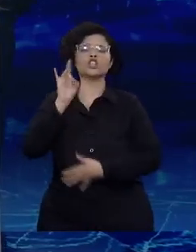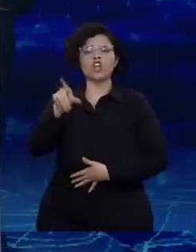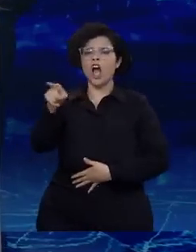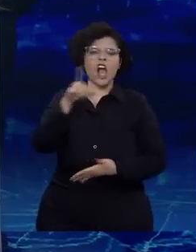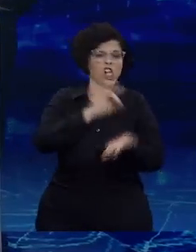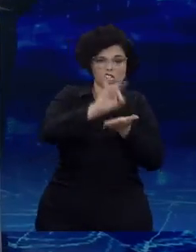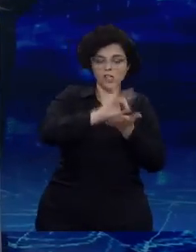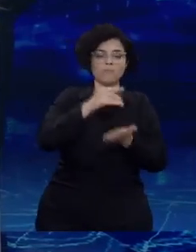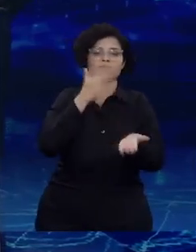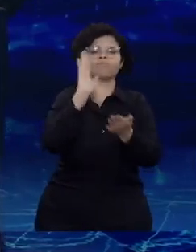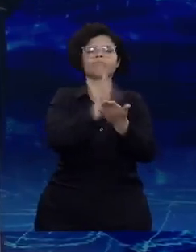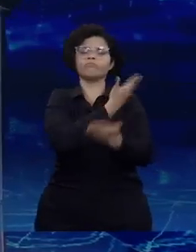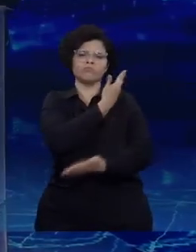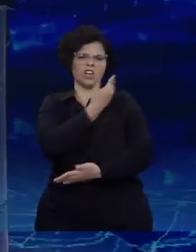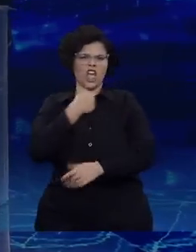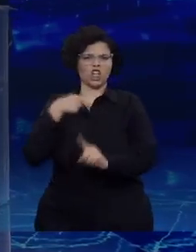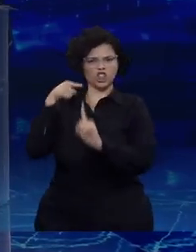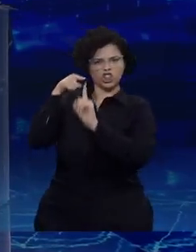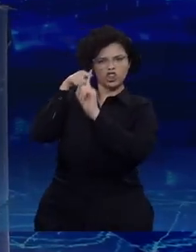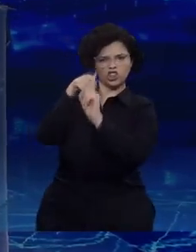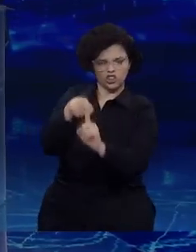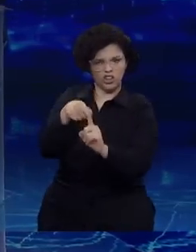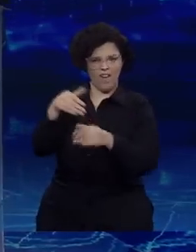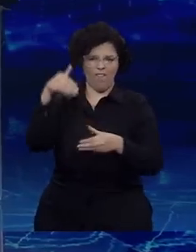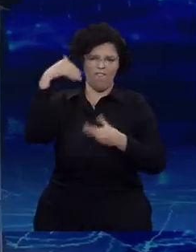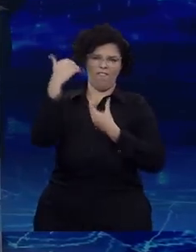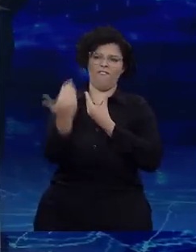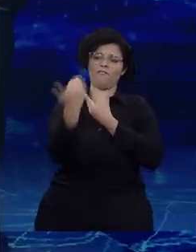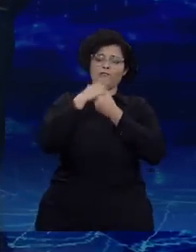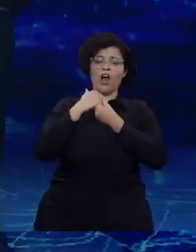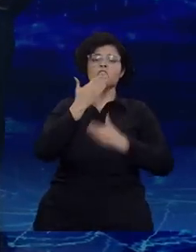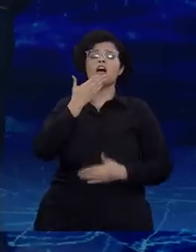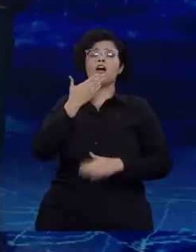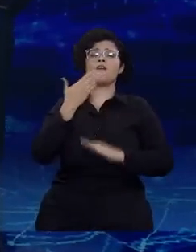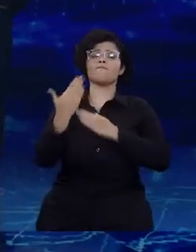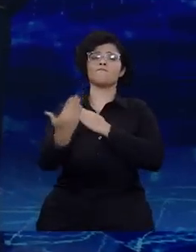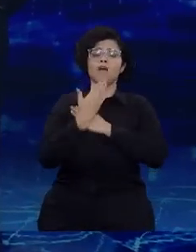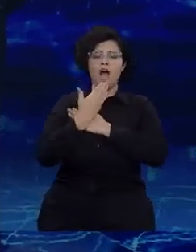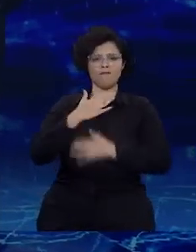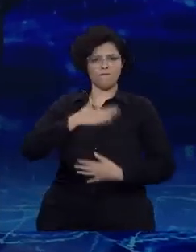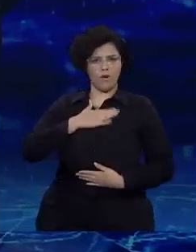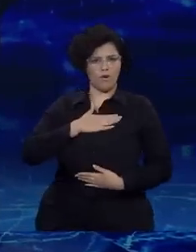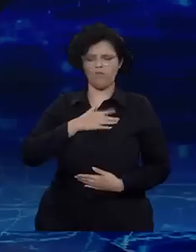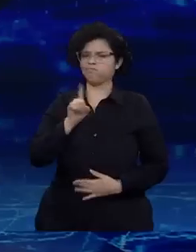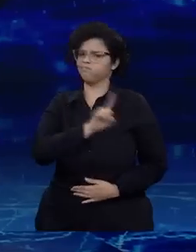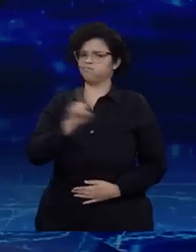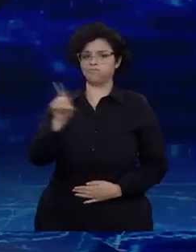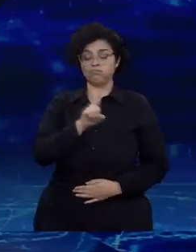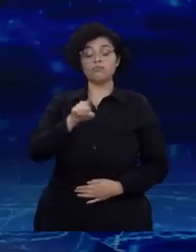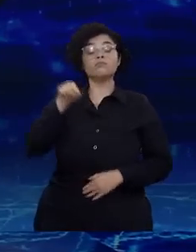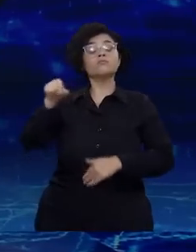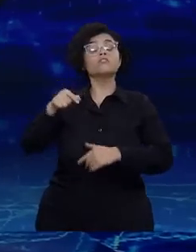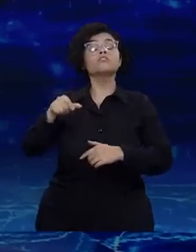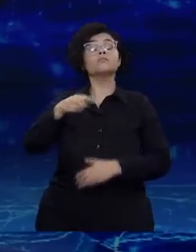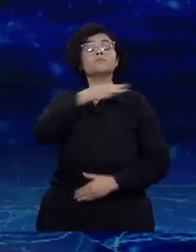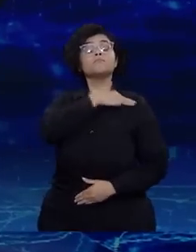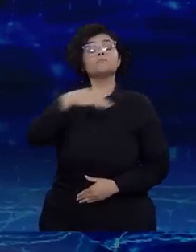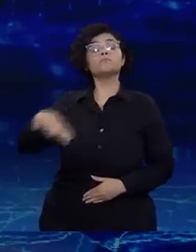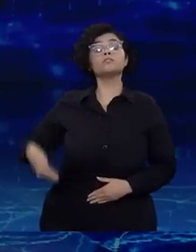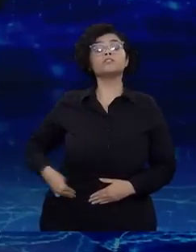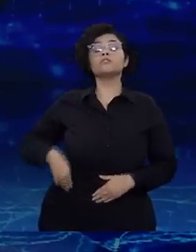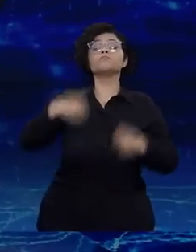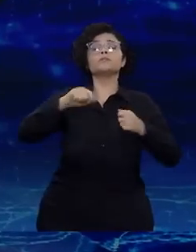indica o ministro da Suprema Corte para ele votar favorável a você ou te beneficiar. Os ministros da Suprema Corte têm que ter